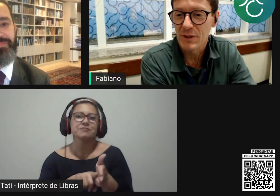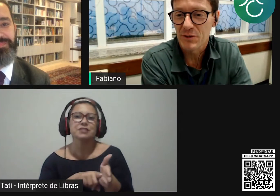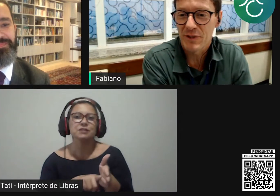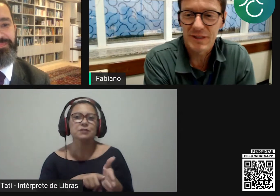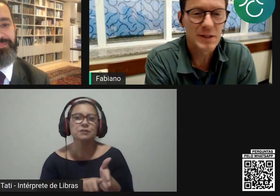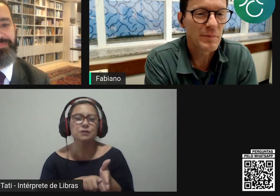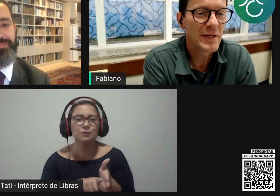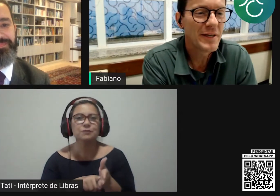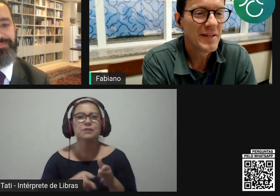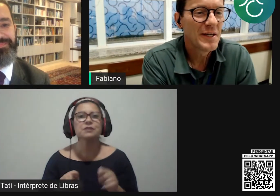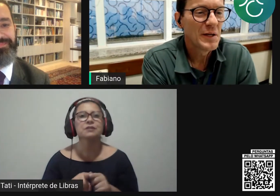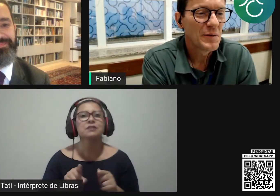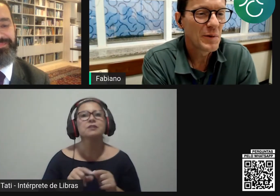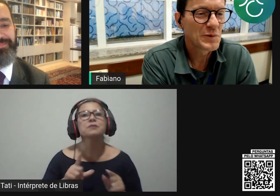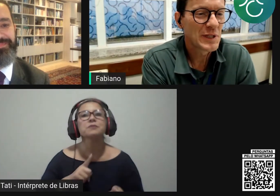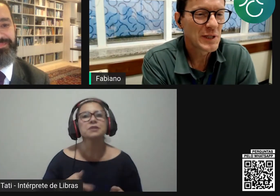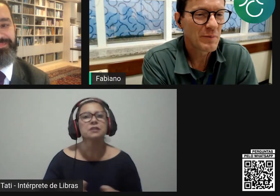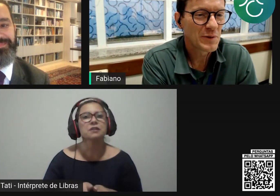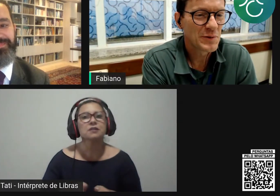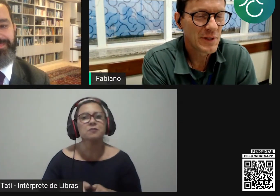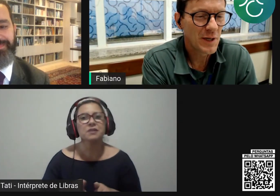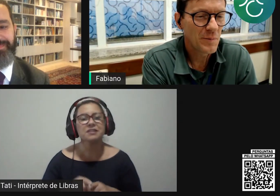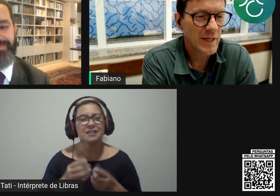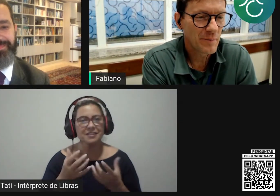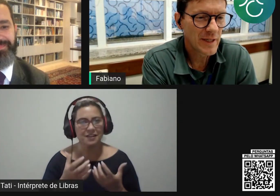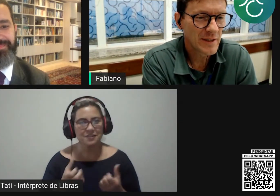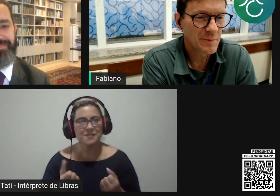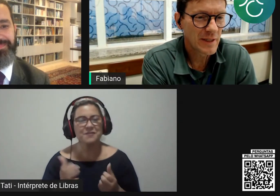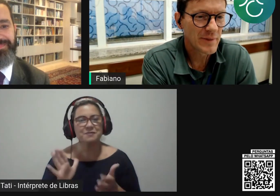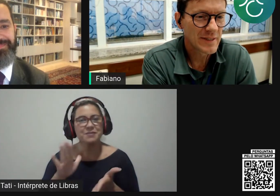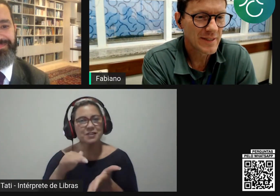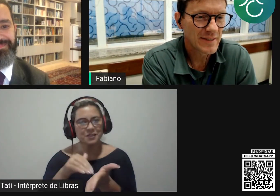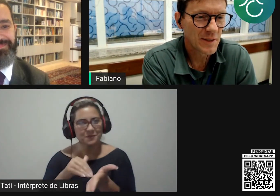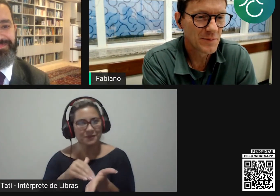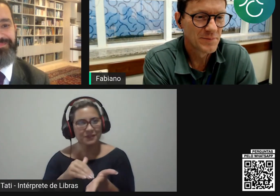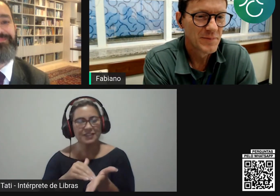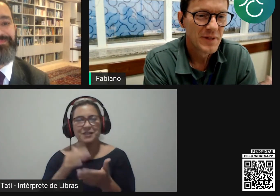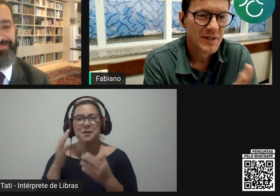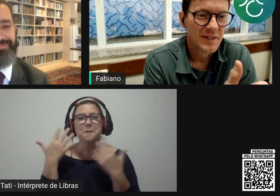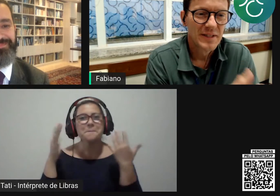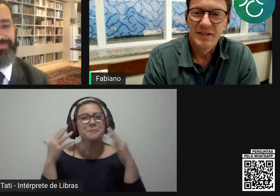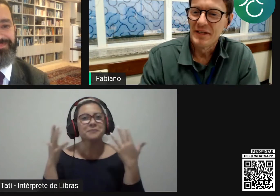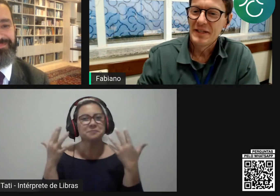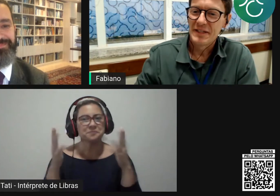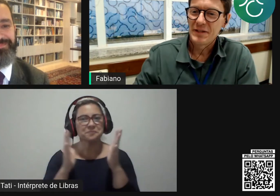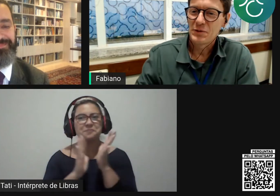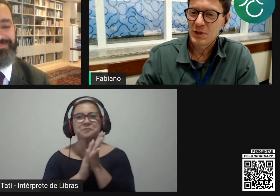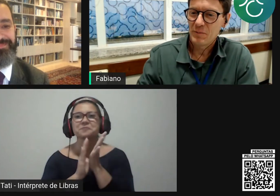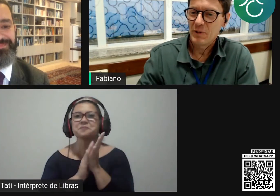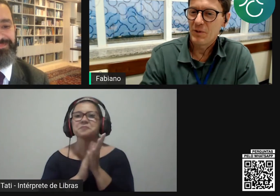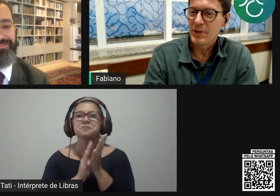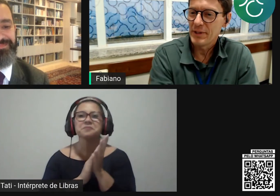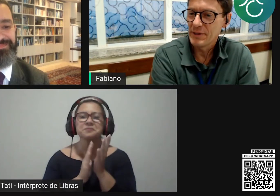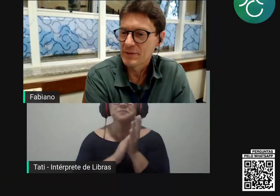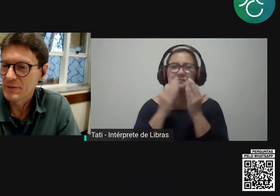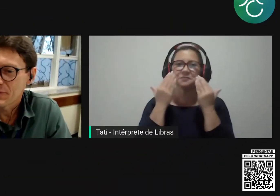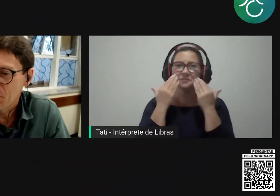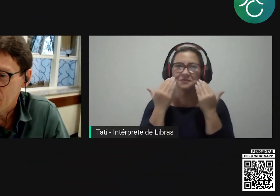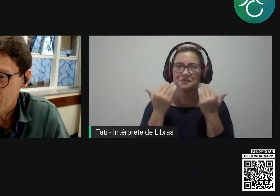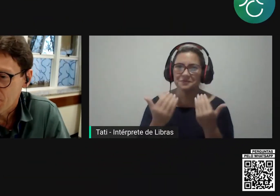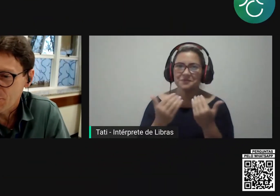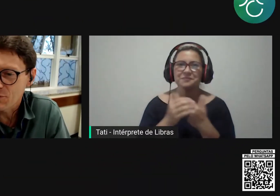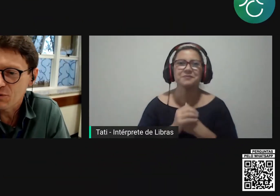perguntas para te fazer também. Vamos deixar para o final. Parabéns pela apresentação. E eu chamo agora